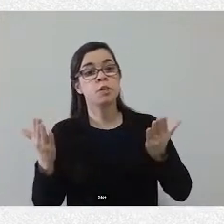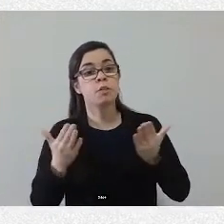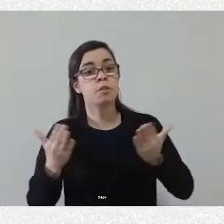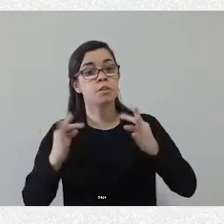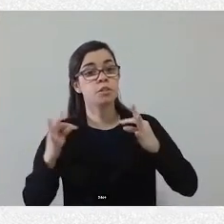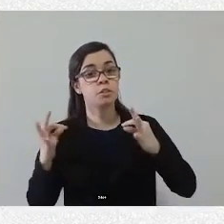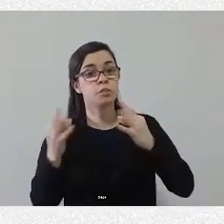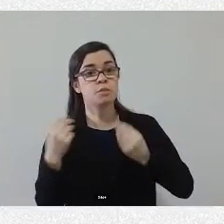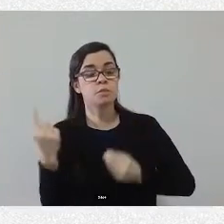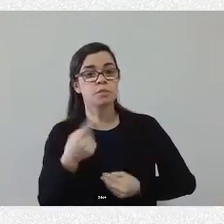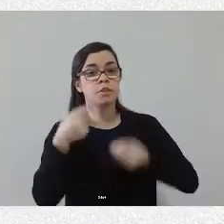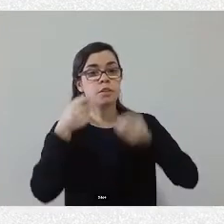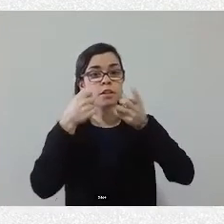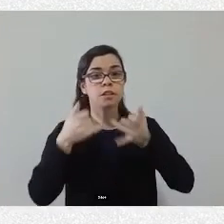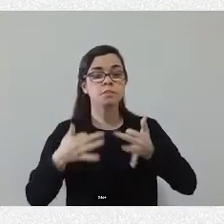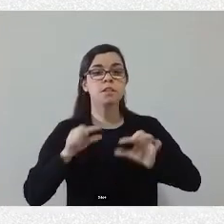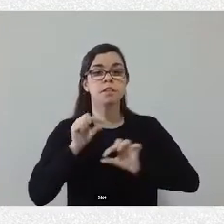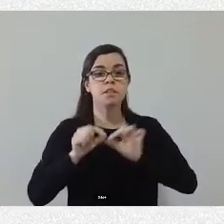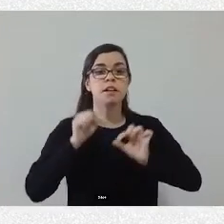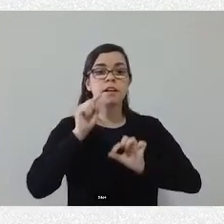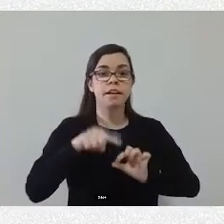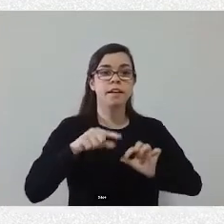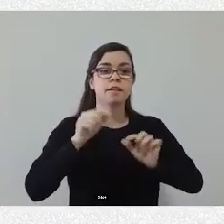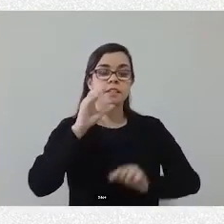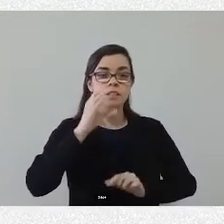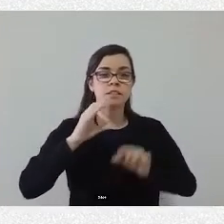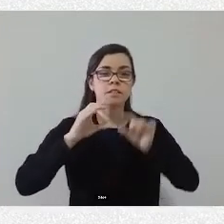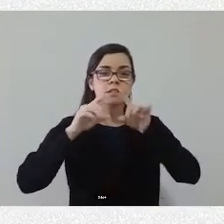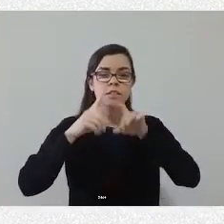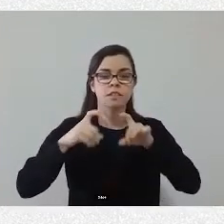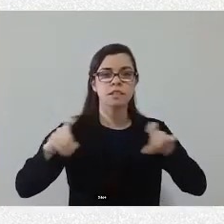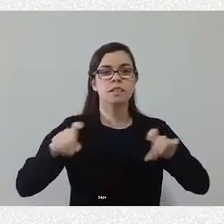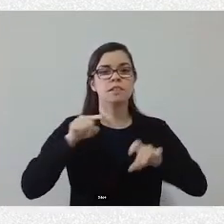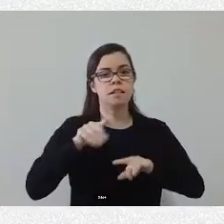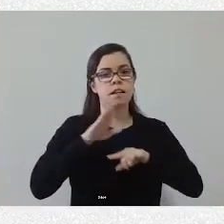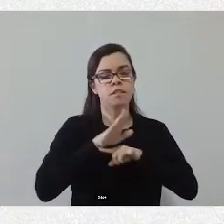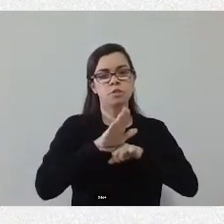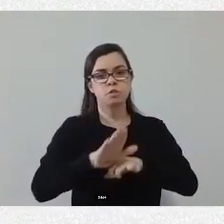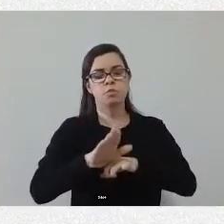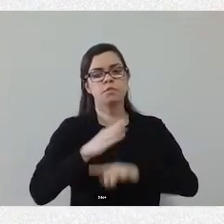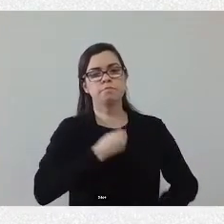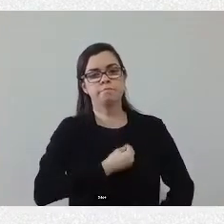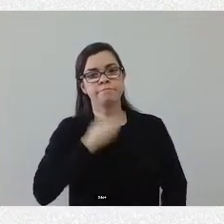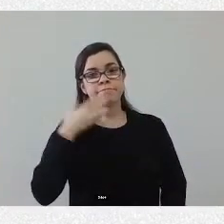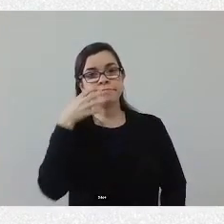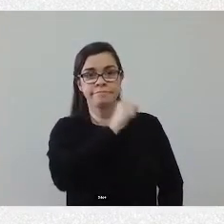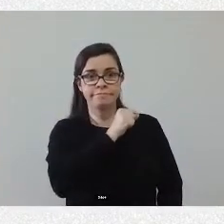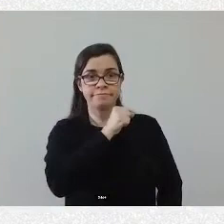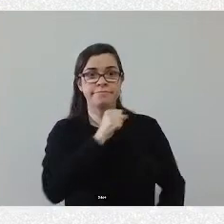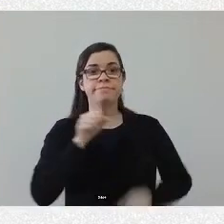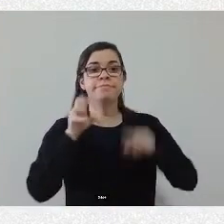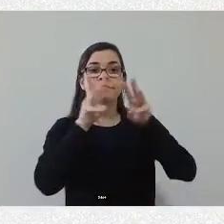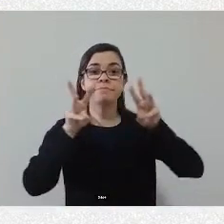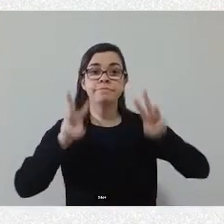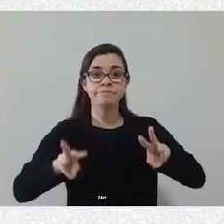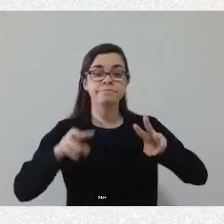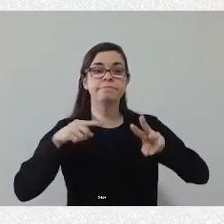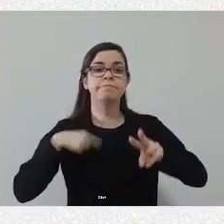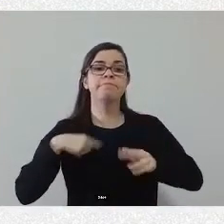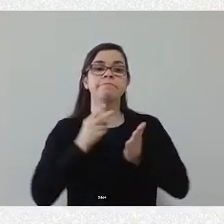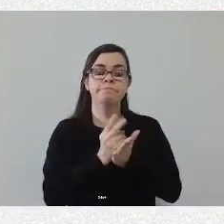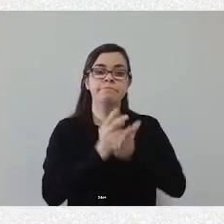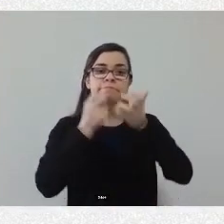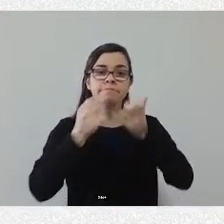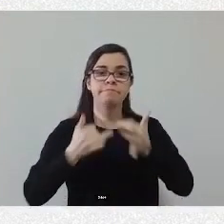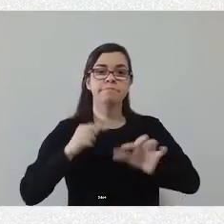a articulação da ciência, nesse caso, para salvar vidas. A universidade, eu tenho dito isso sempre, espera que,